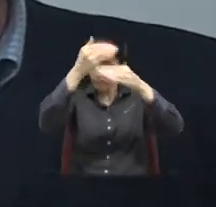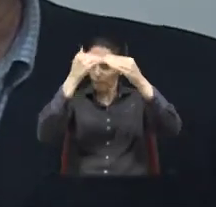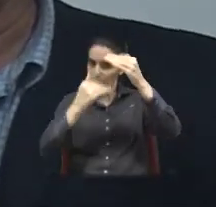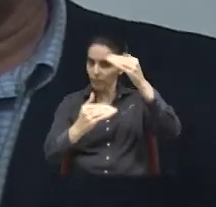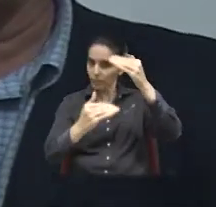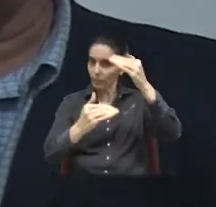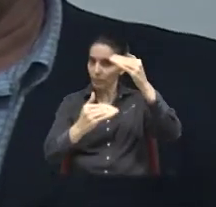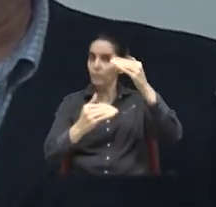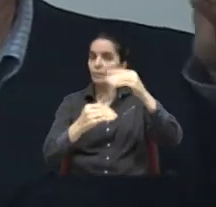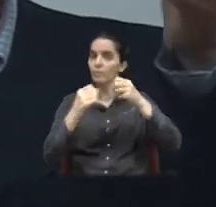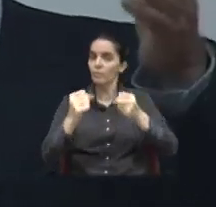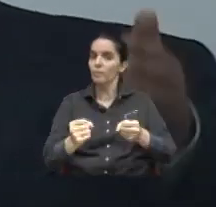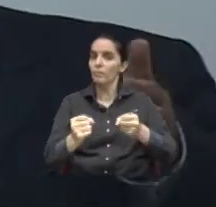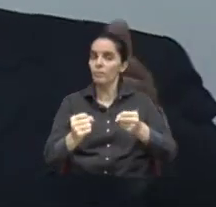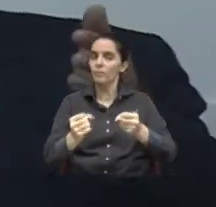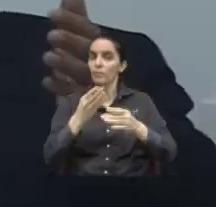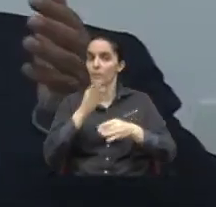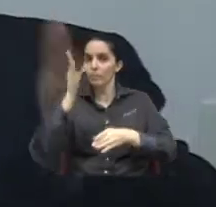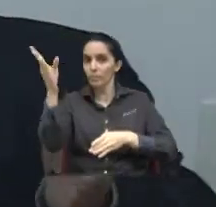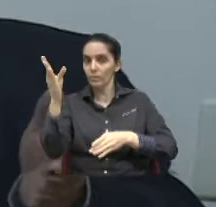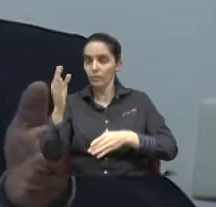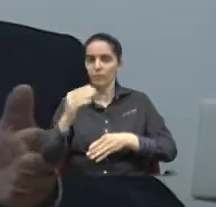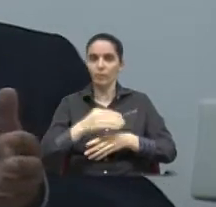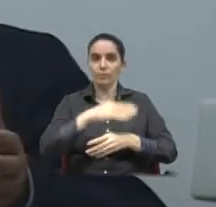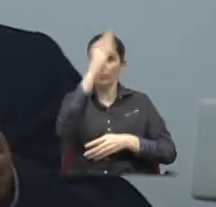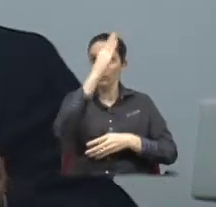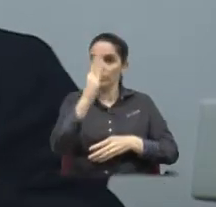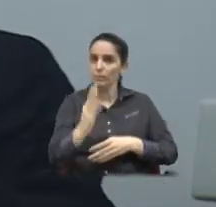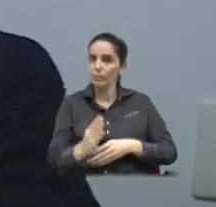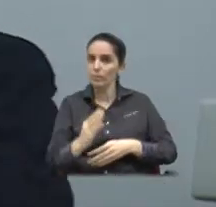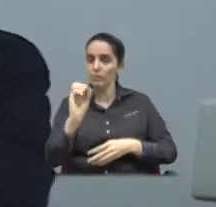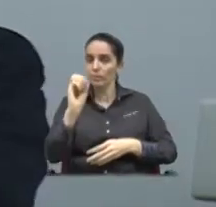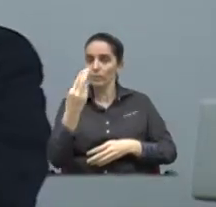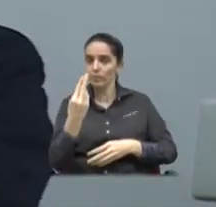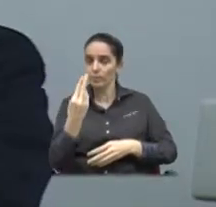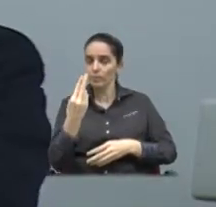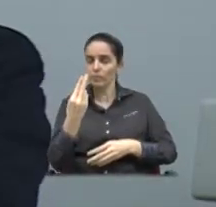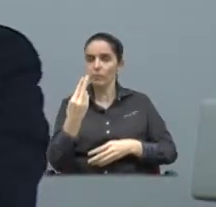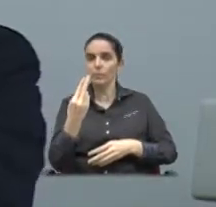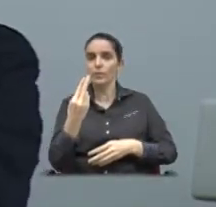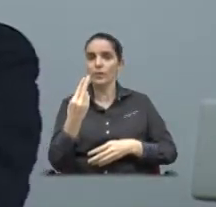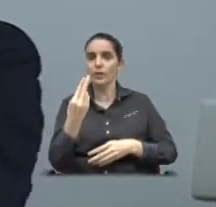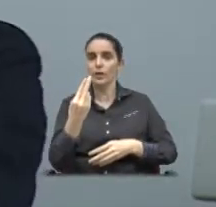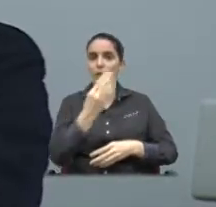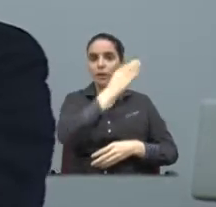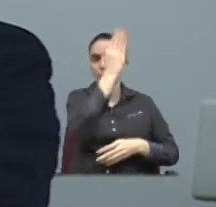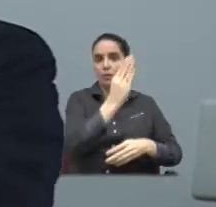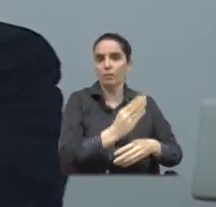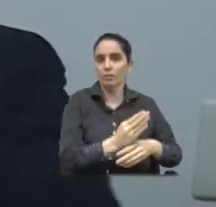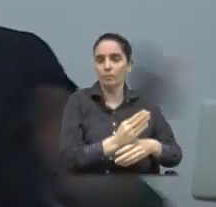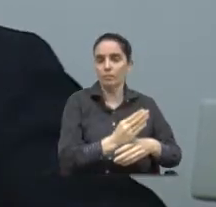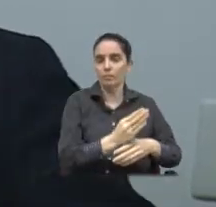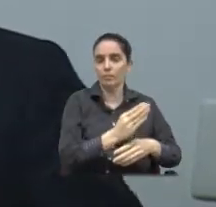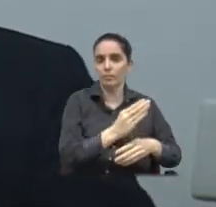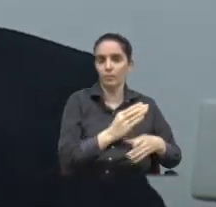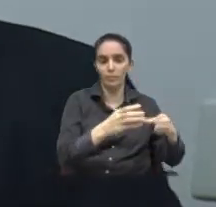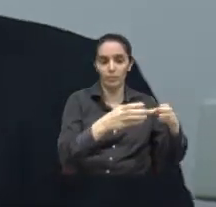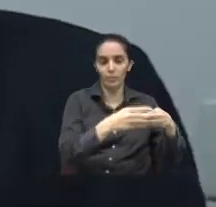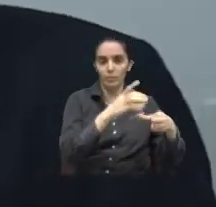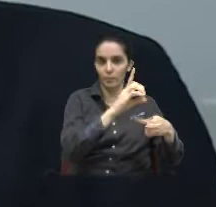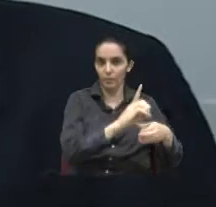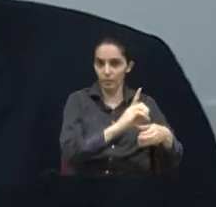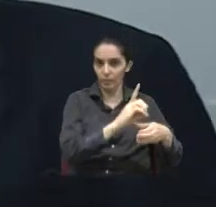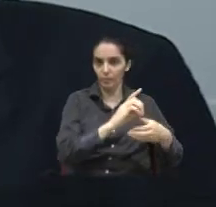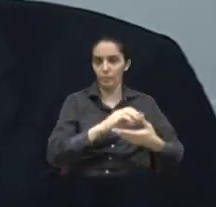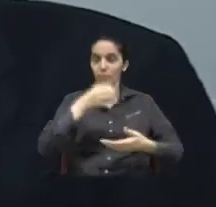o Campeonato Brasileiro ou disputar a categoria o brasileiro da Série D. São duas opções.